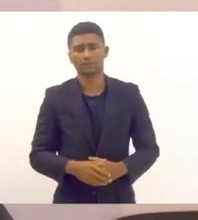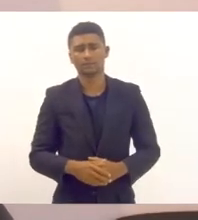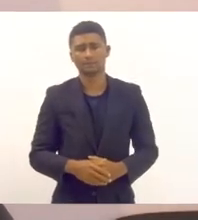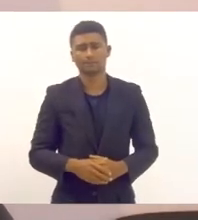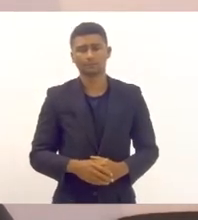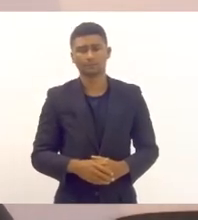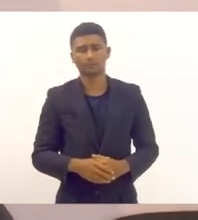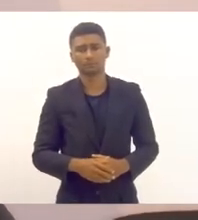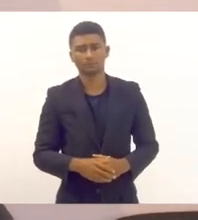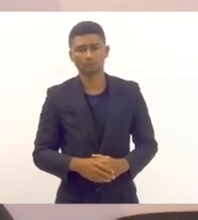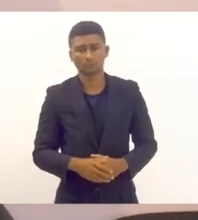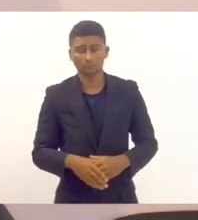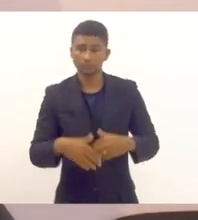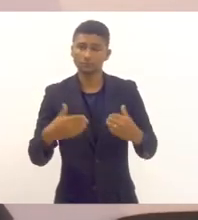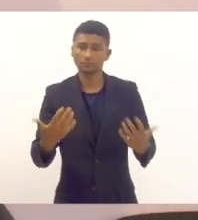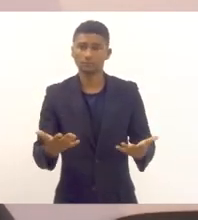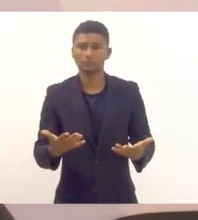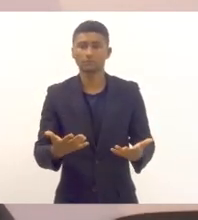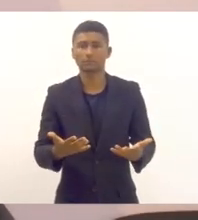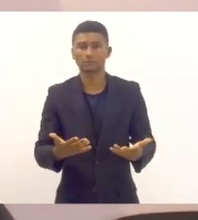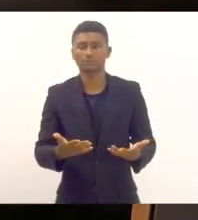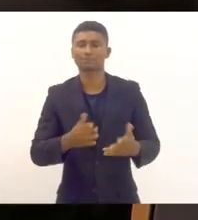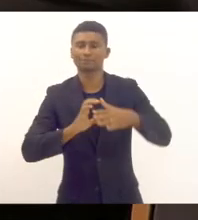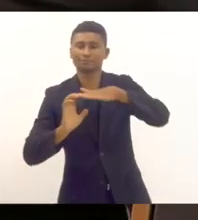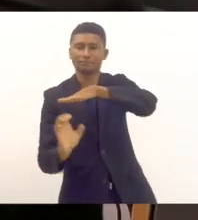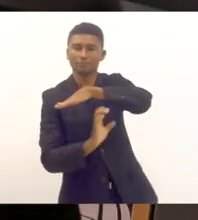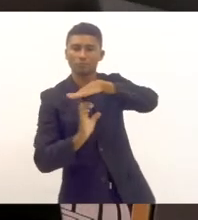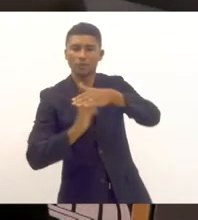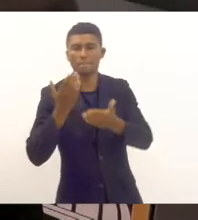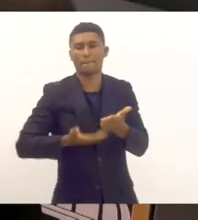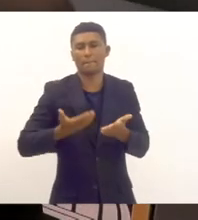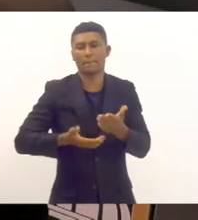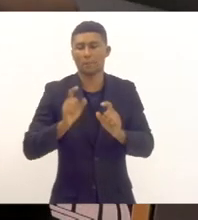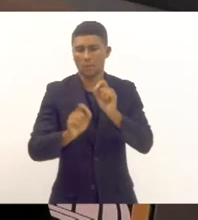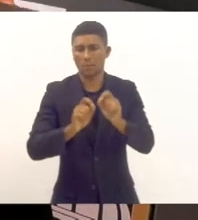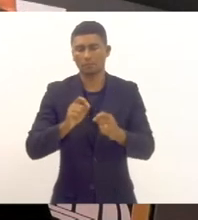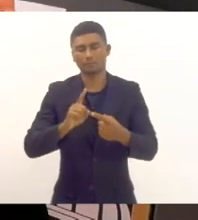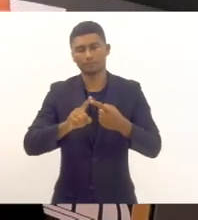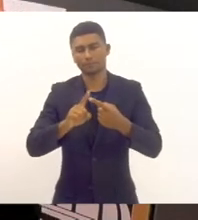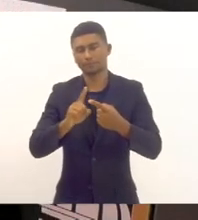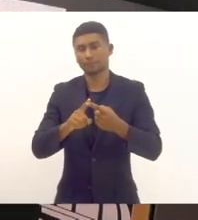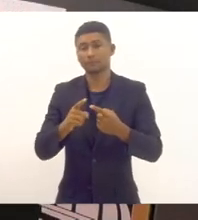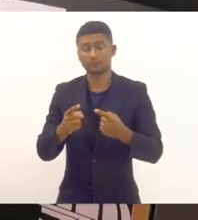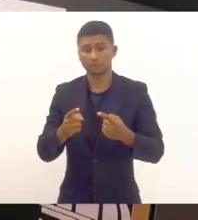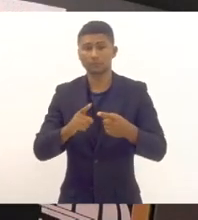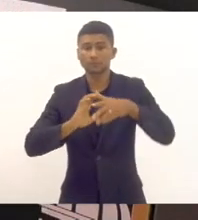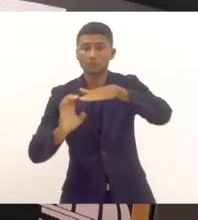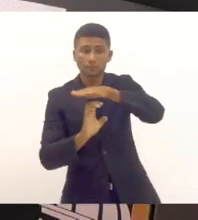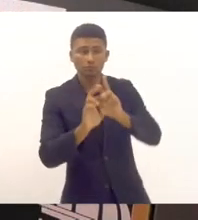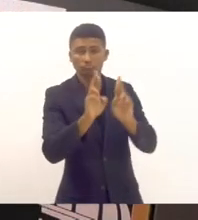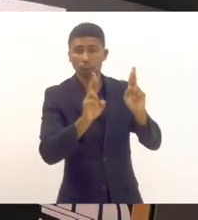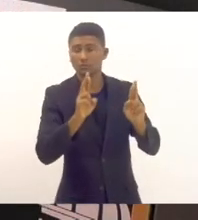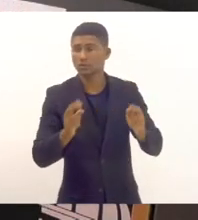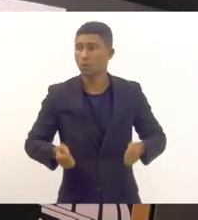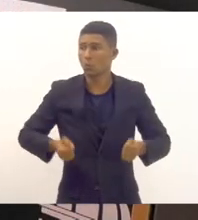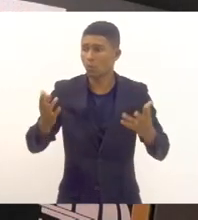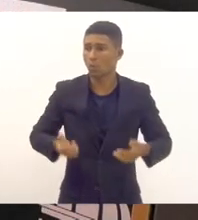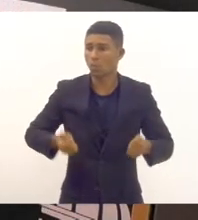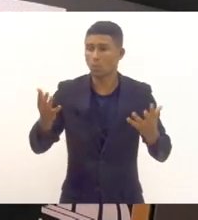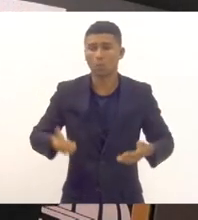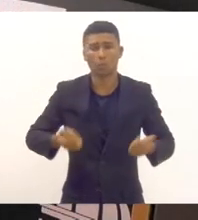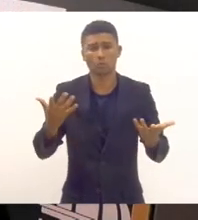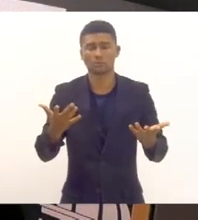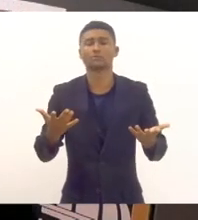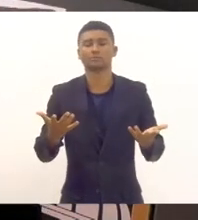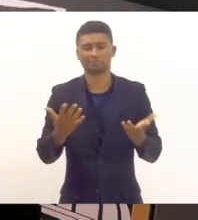E aí vem, né, os pontos negativos do empresário. Aumento de custos ao empresário fluminense, onerando suas